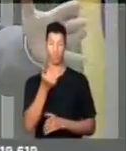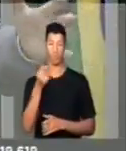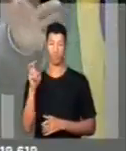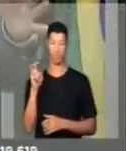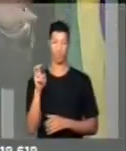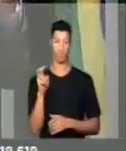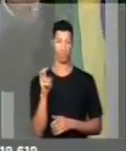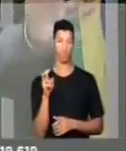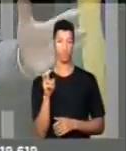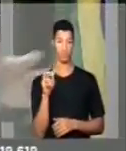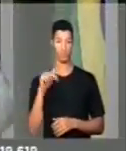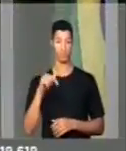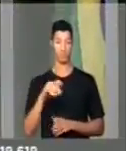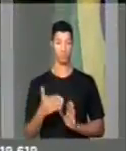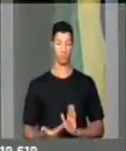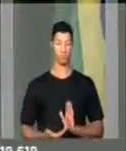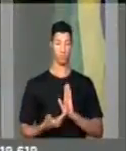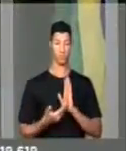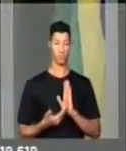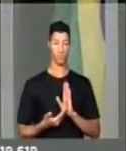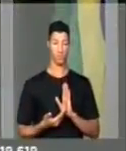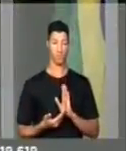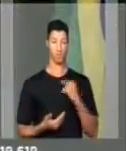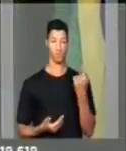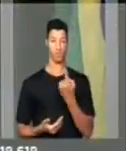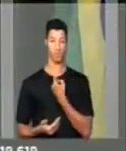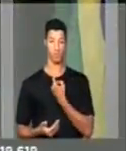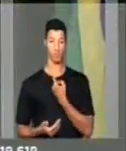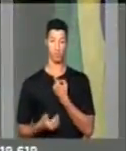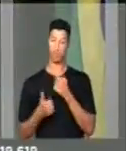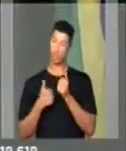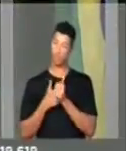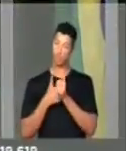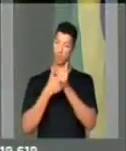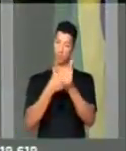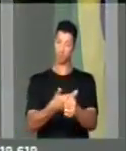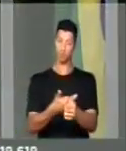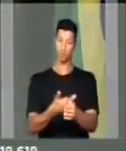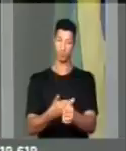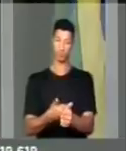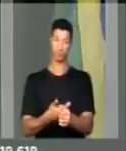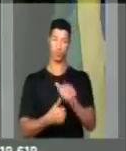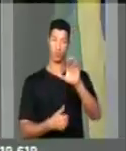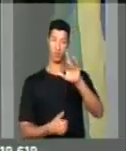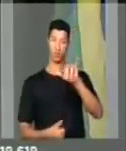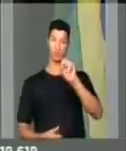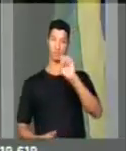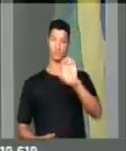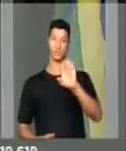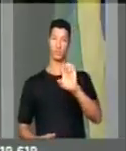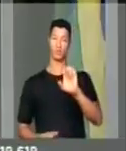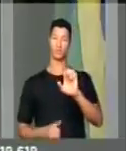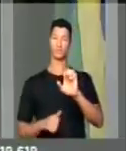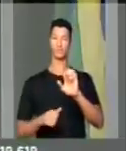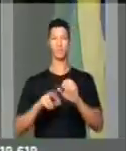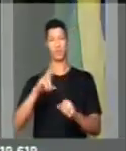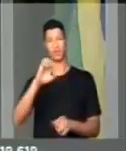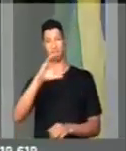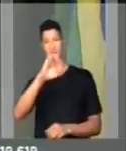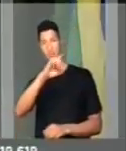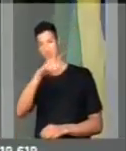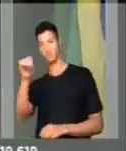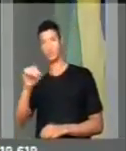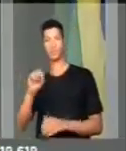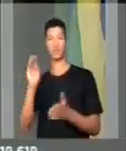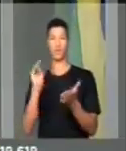2015, aqui nessa casa, nós acompanhamos a crise, a recessão,